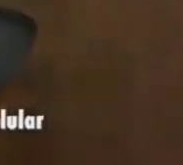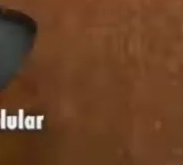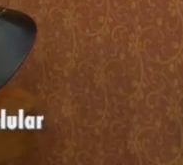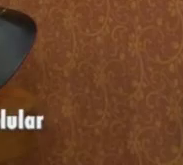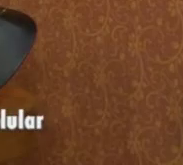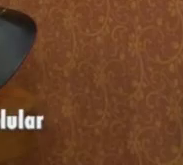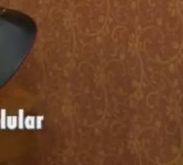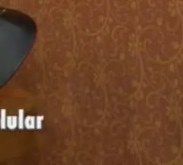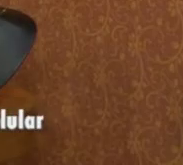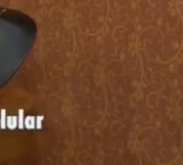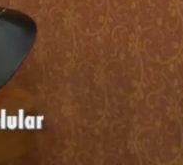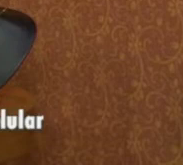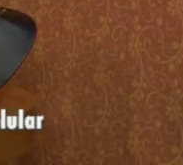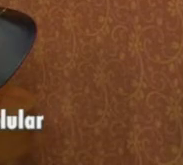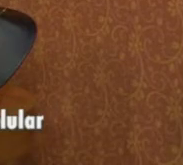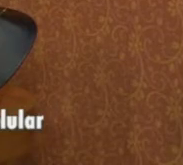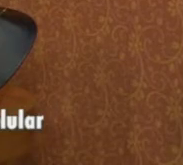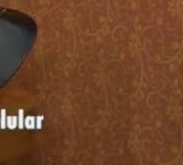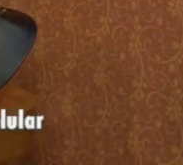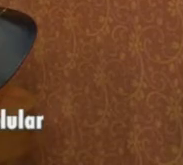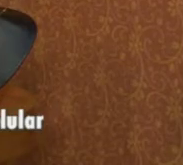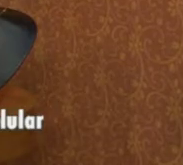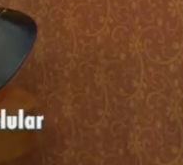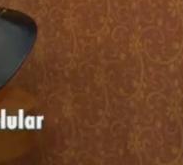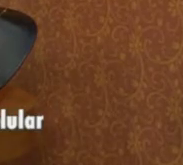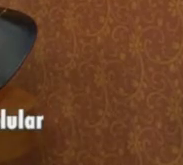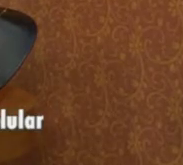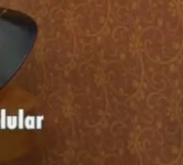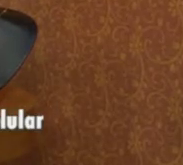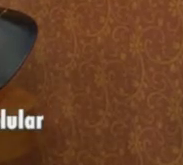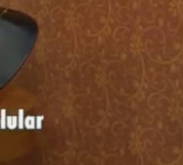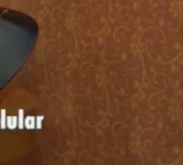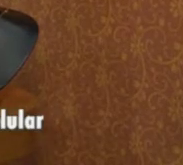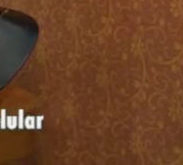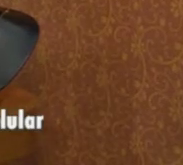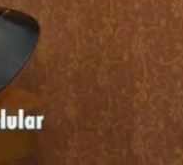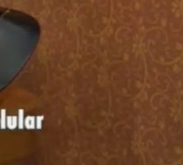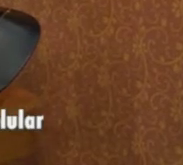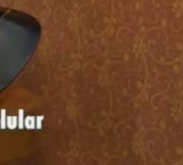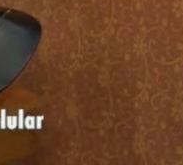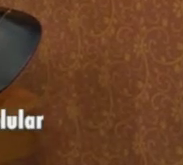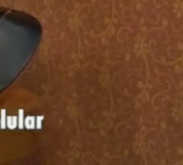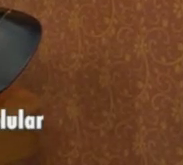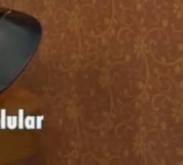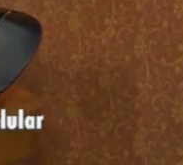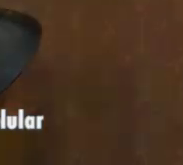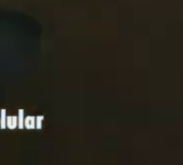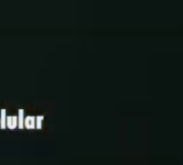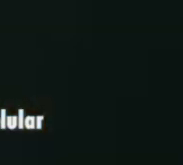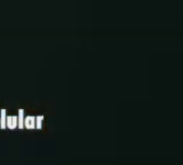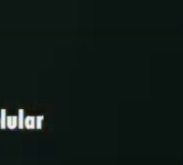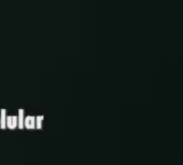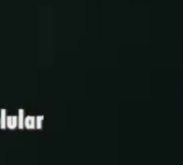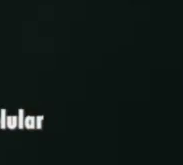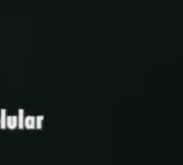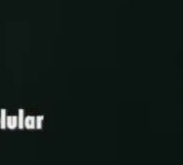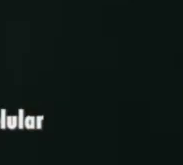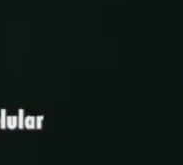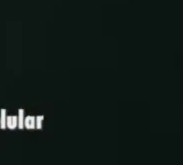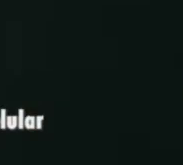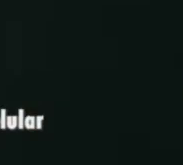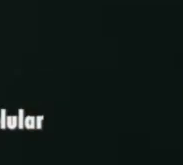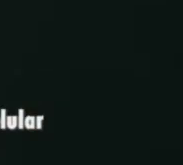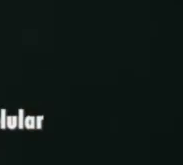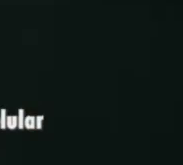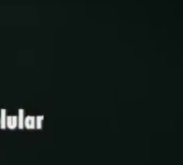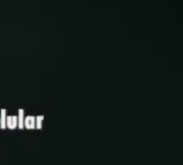Para nós homens tem também um terço muito bonito, sempre de ótima qualidade, folhado a ouro também, com pedras semipreciosas,